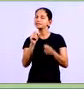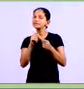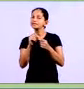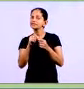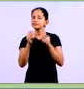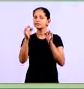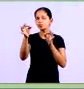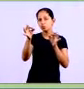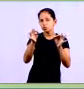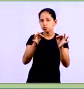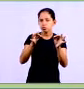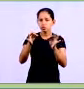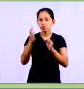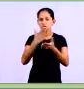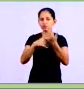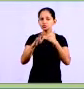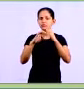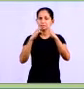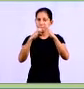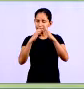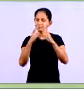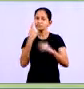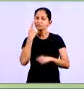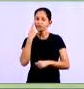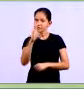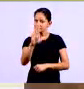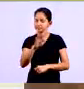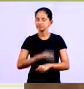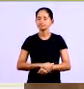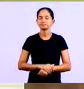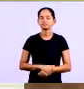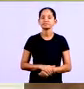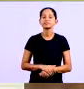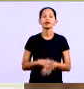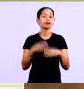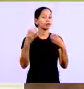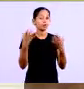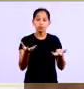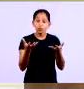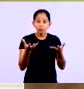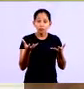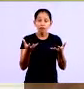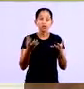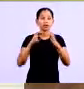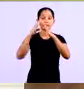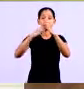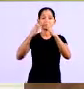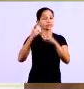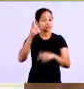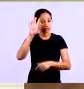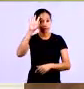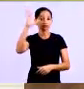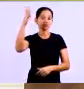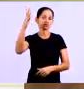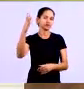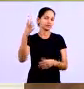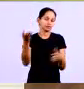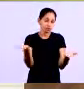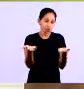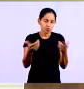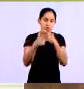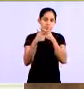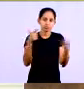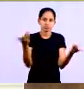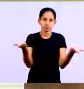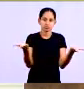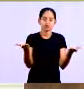direito? Está fazendo tudo direitinho? Aí ele quer resolver o problema dele, que é pagar menos imposto. E